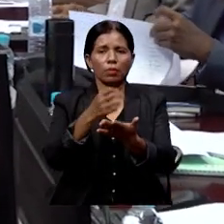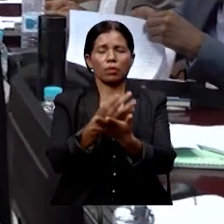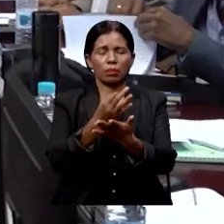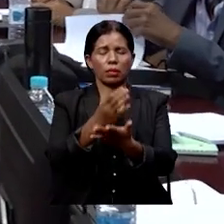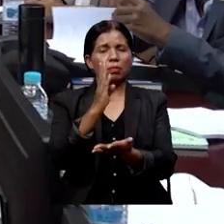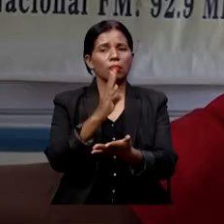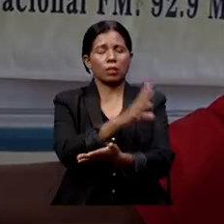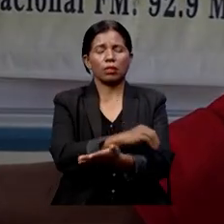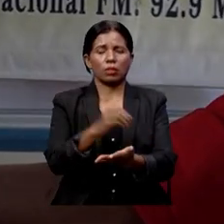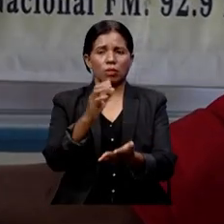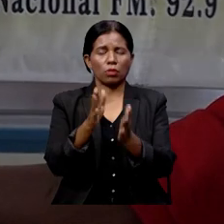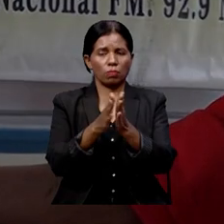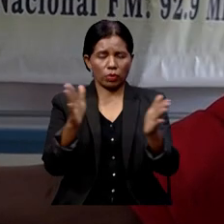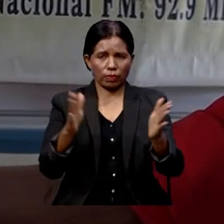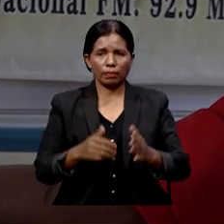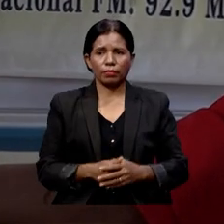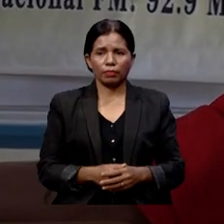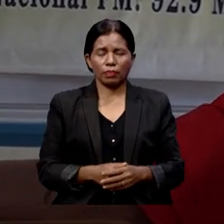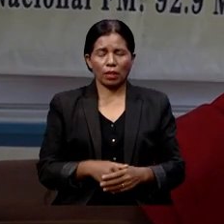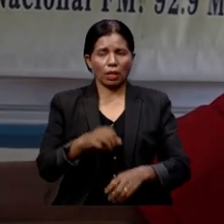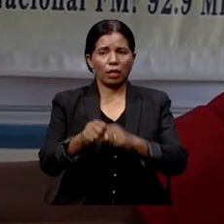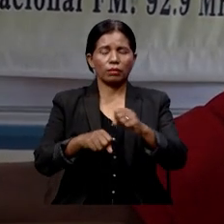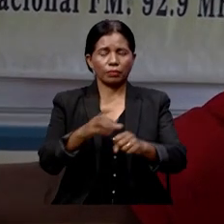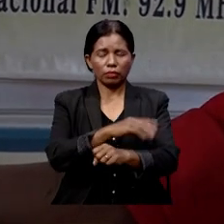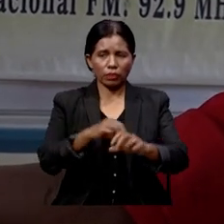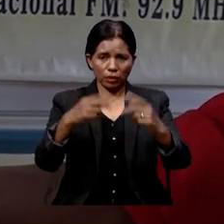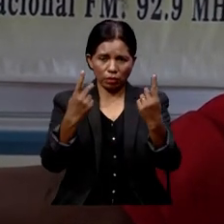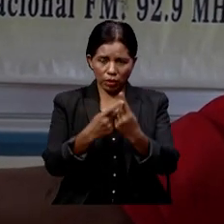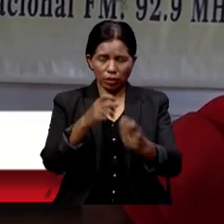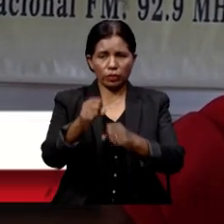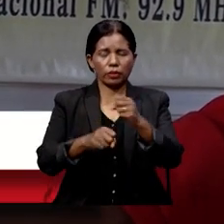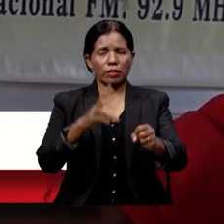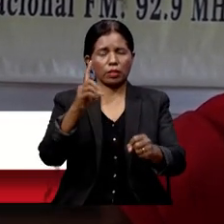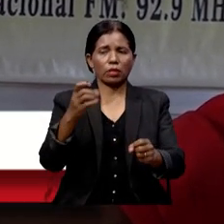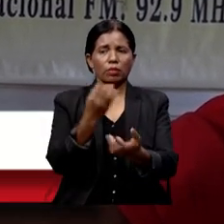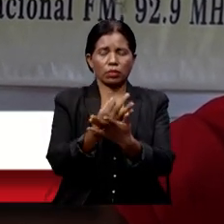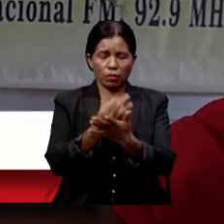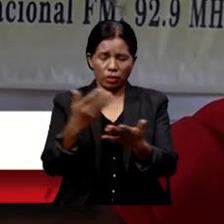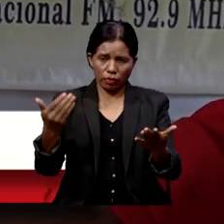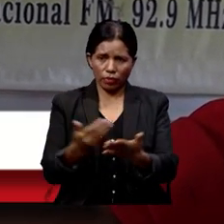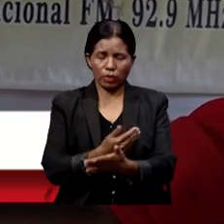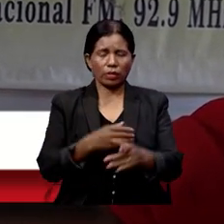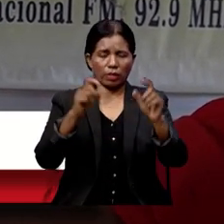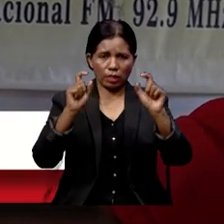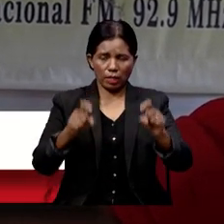montante bot. Se to sir na be, sociedade foti katak se, orçamento foi uma tem,